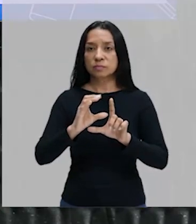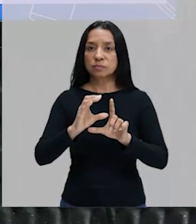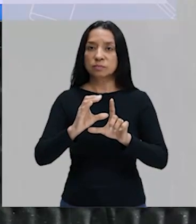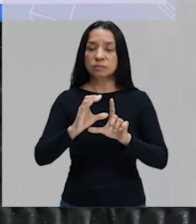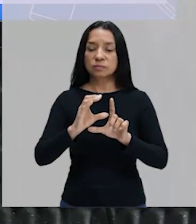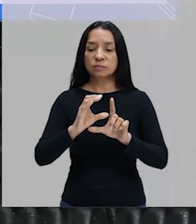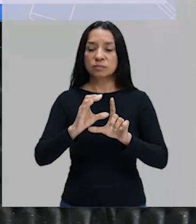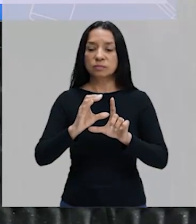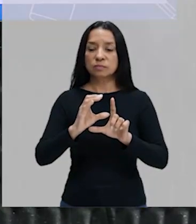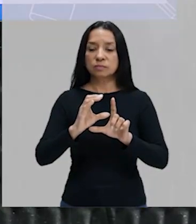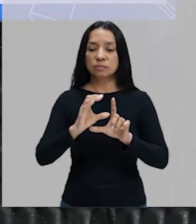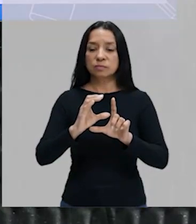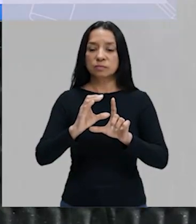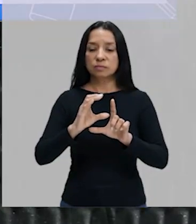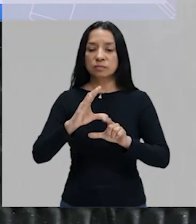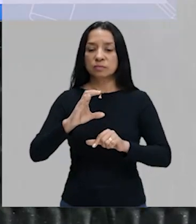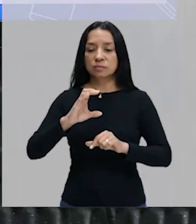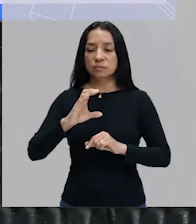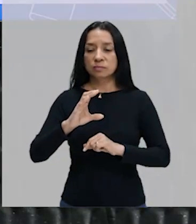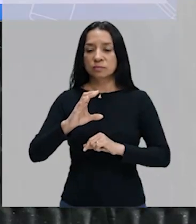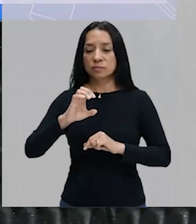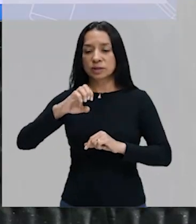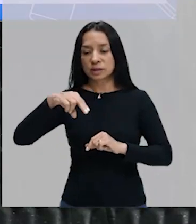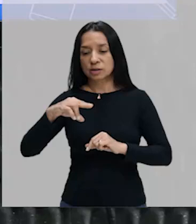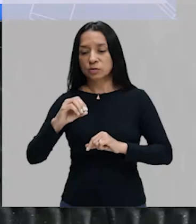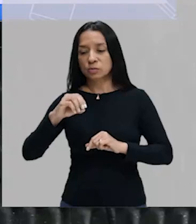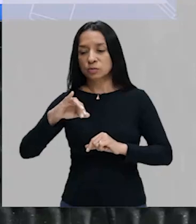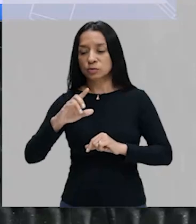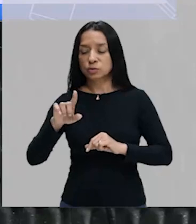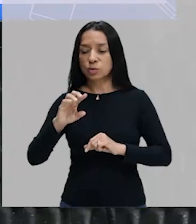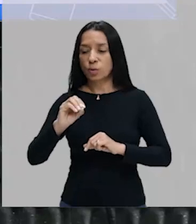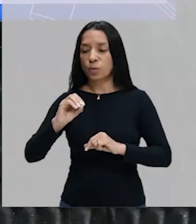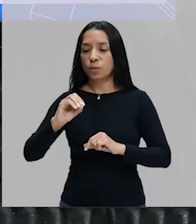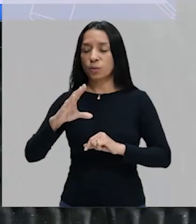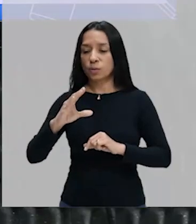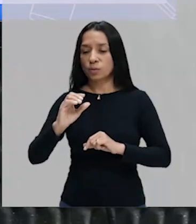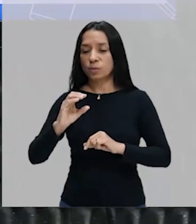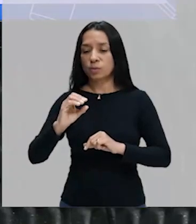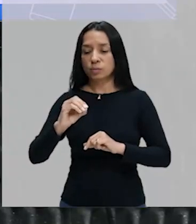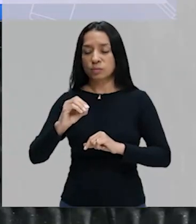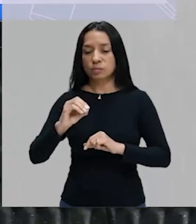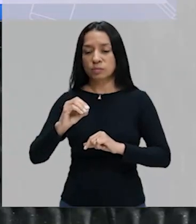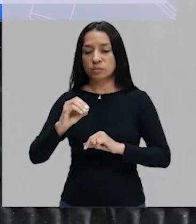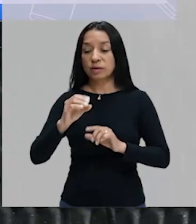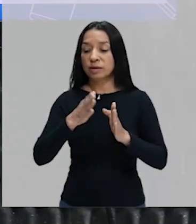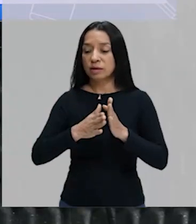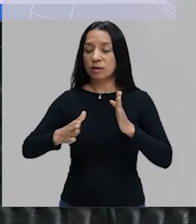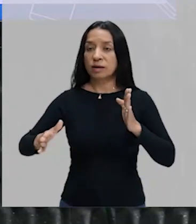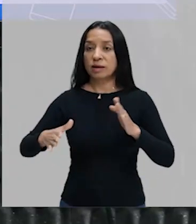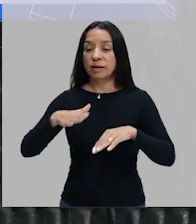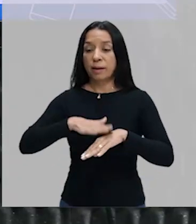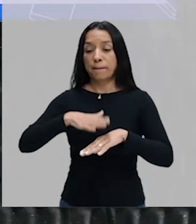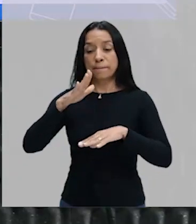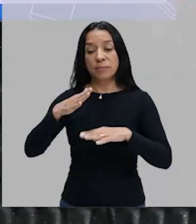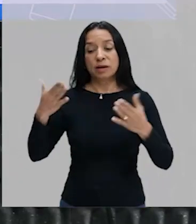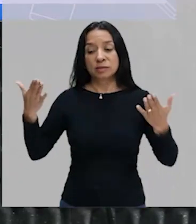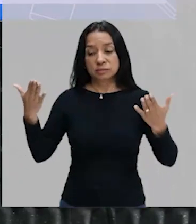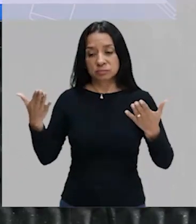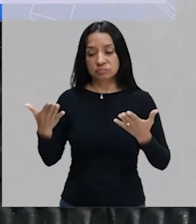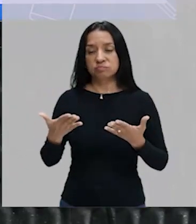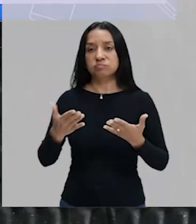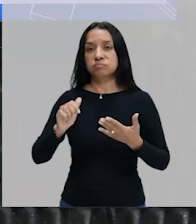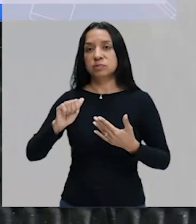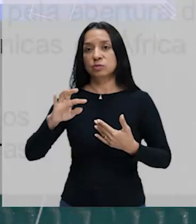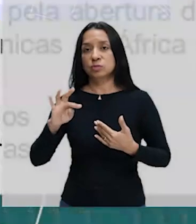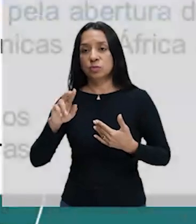do Sul. Pessoal, Cenozoico é a era mais atual. Nós estamos na era Cenozoica. Então, os dinossauros, olha aqui,